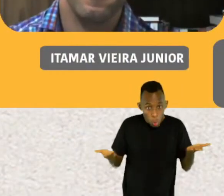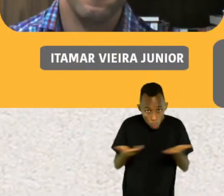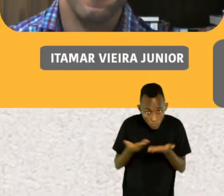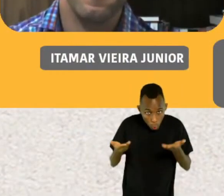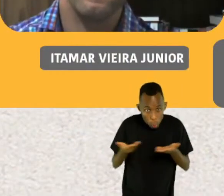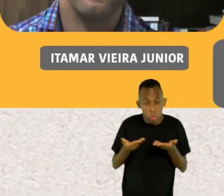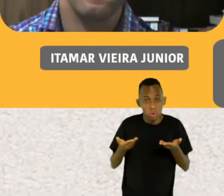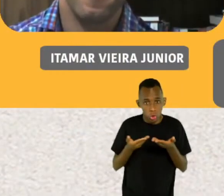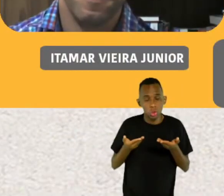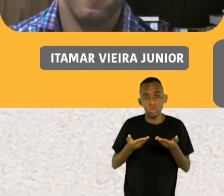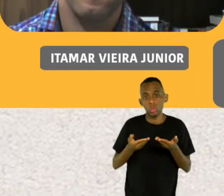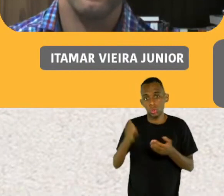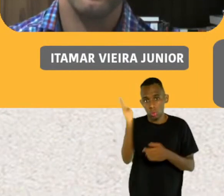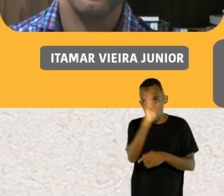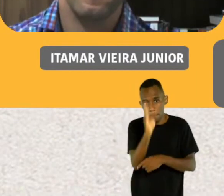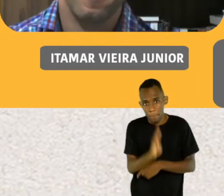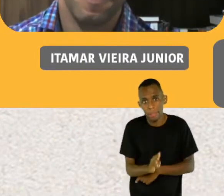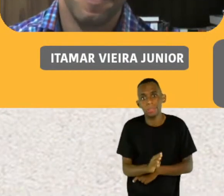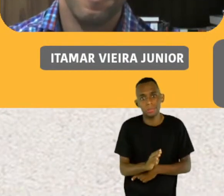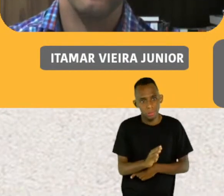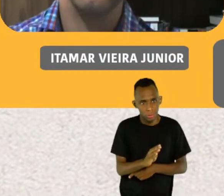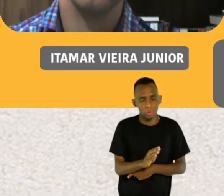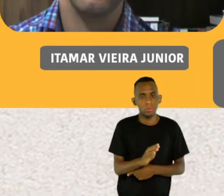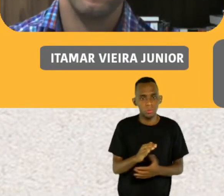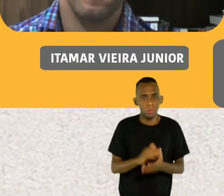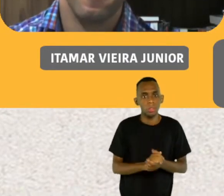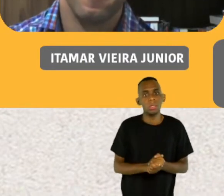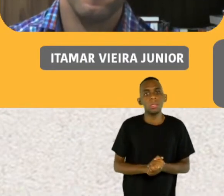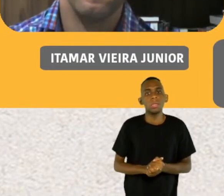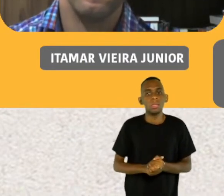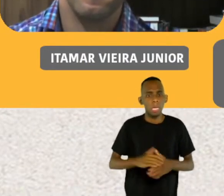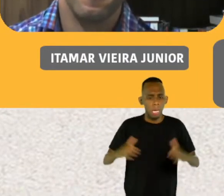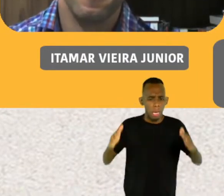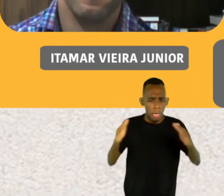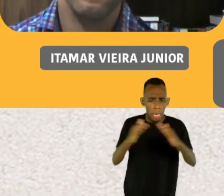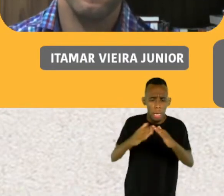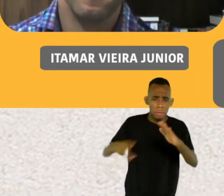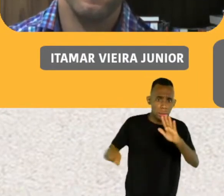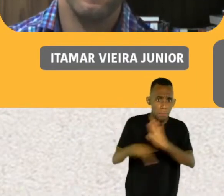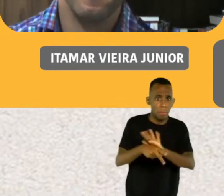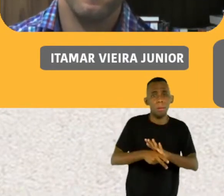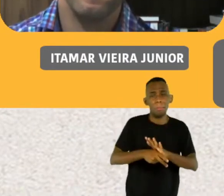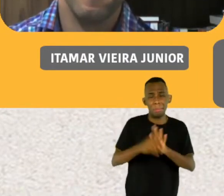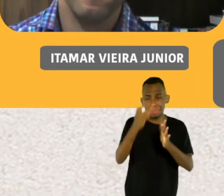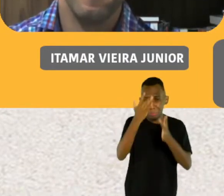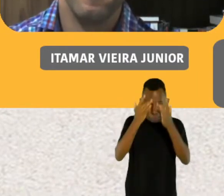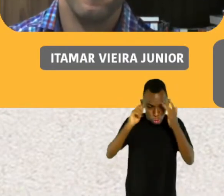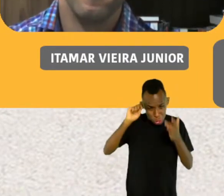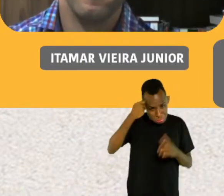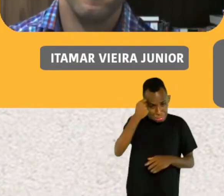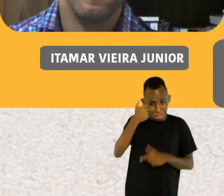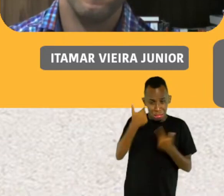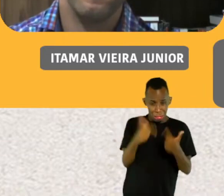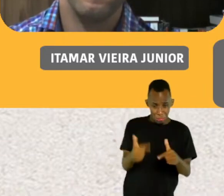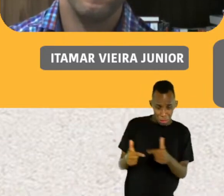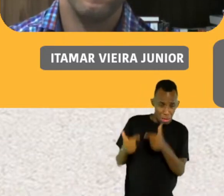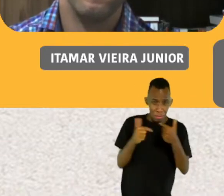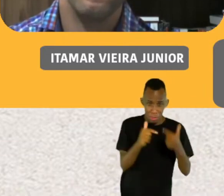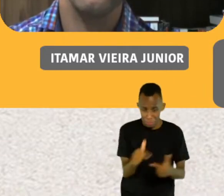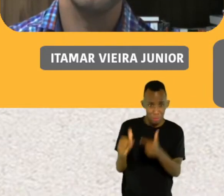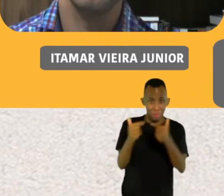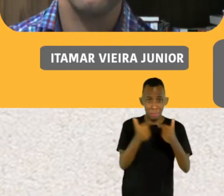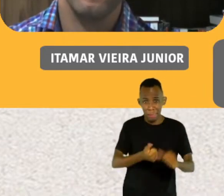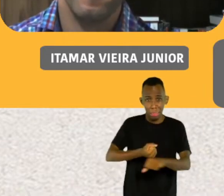As evidências de que o barracão ainda existe são muito fortes, né? Quer dizer, então, na verdade, é uma